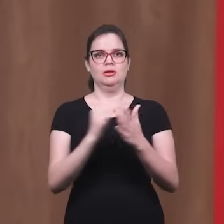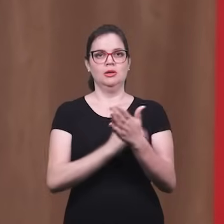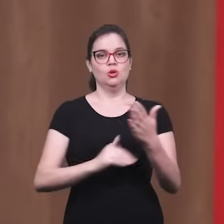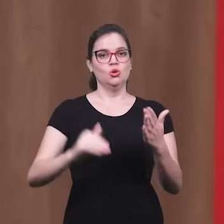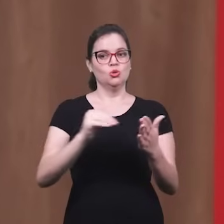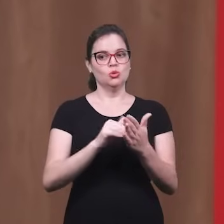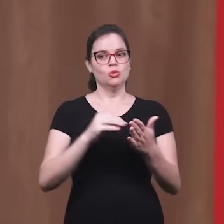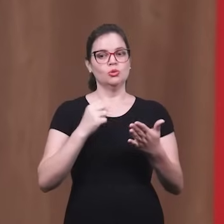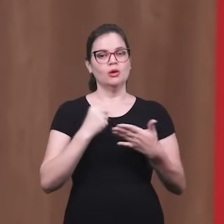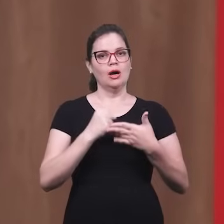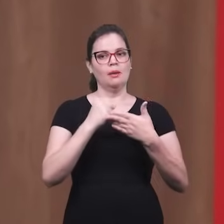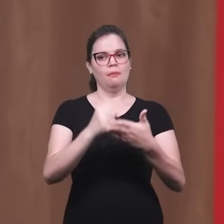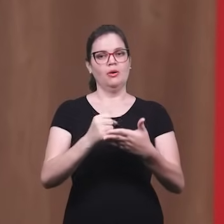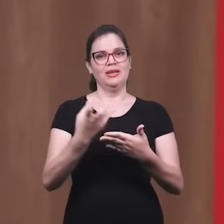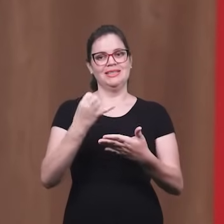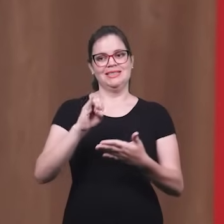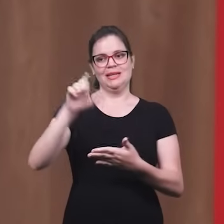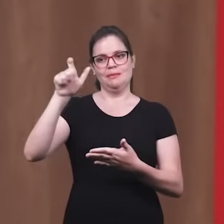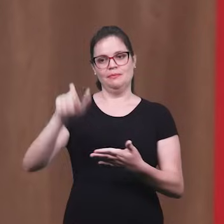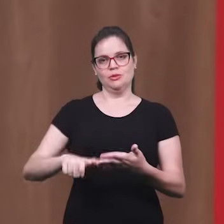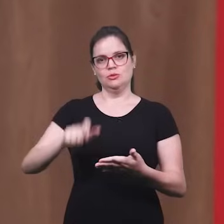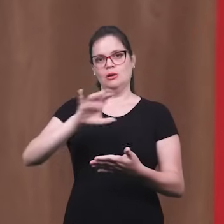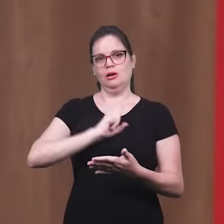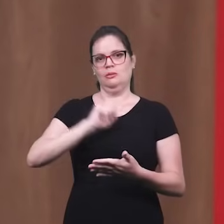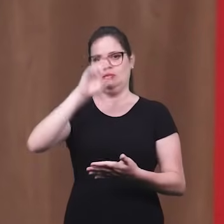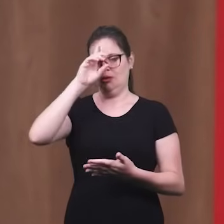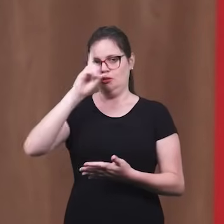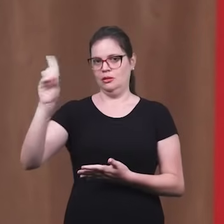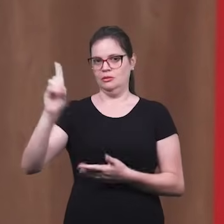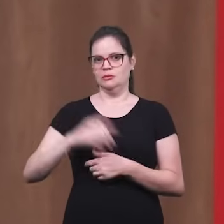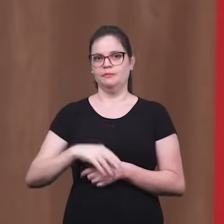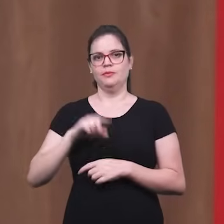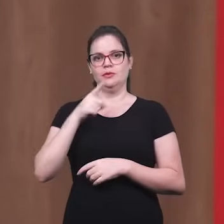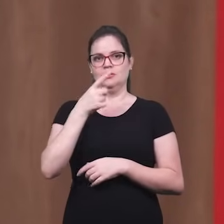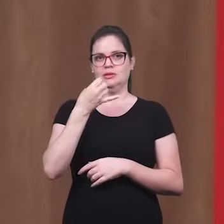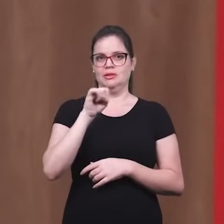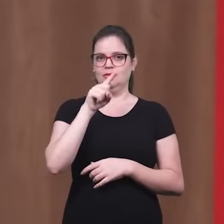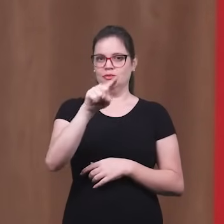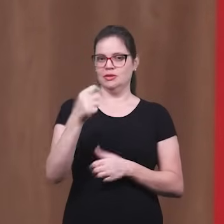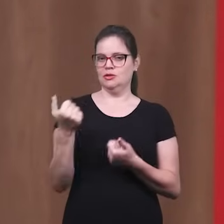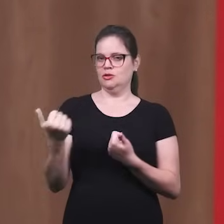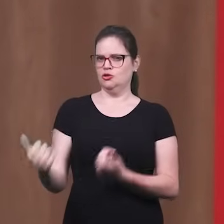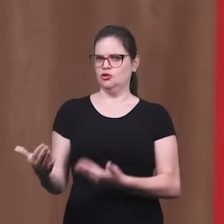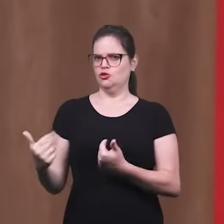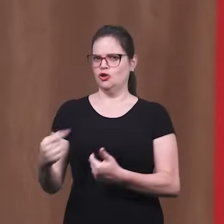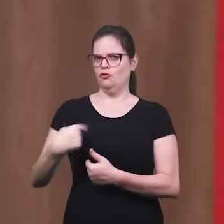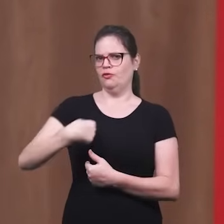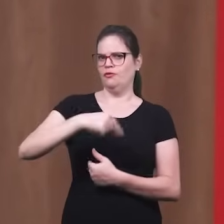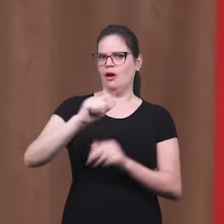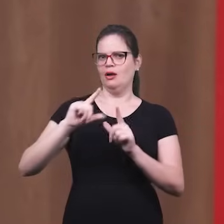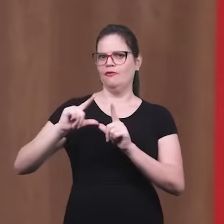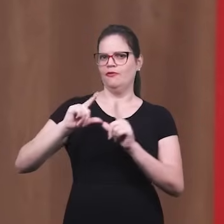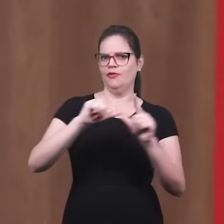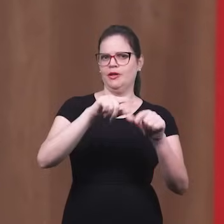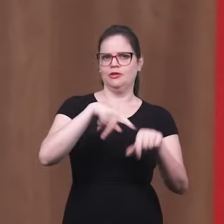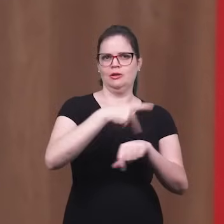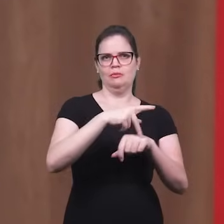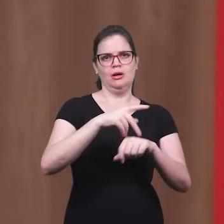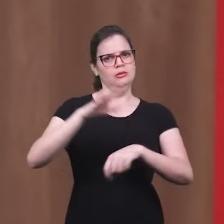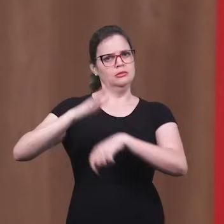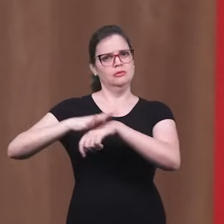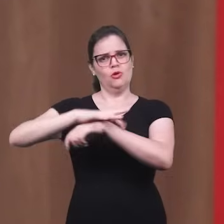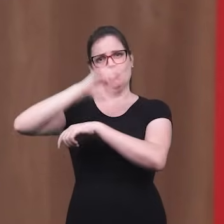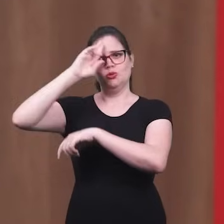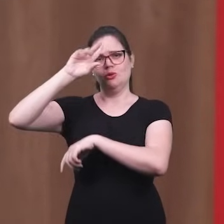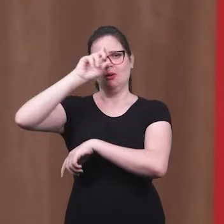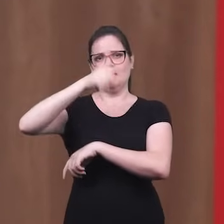para o bem daquele que ama a Deus. Amém. Então, se você, jovem, for enviado para algum país, o Senhor te